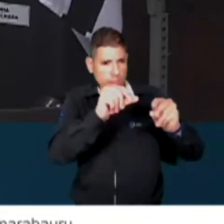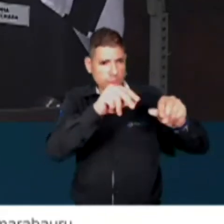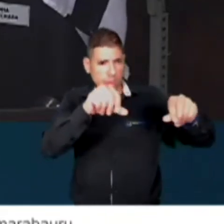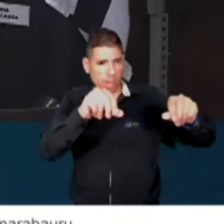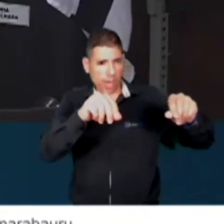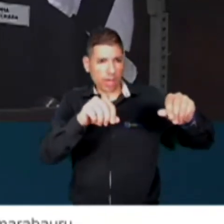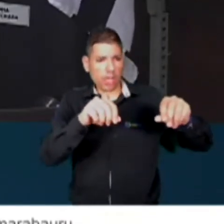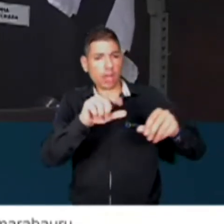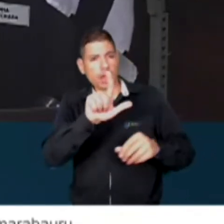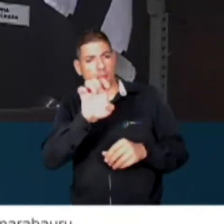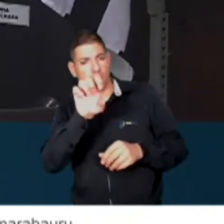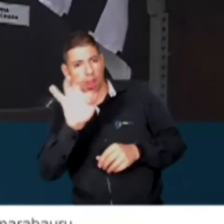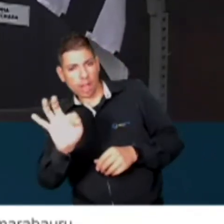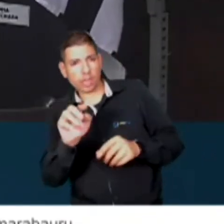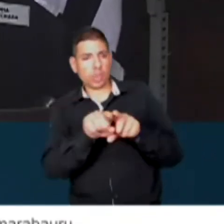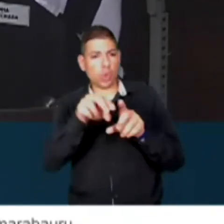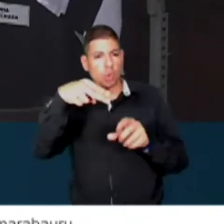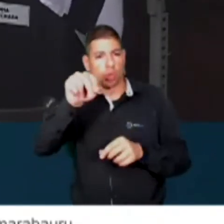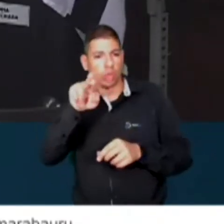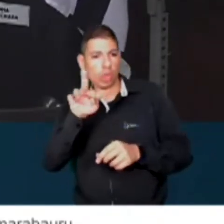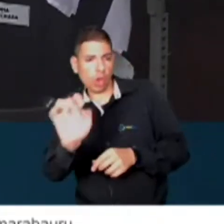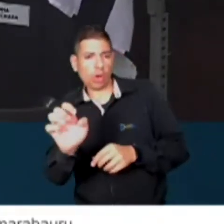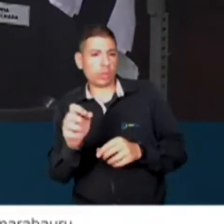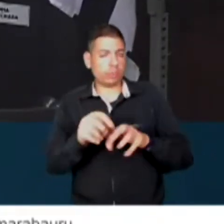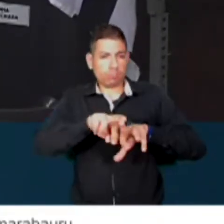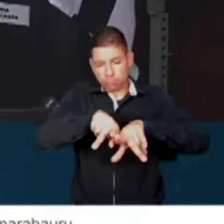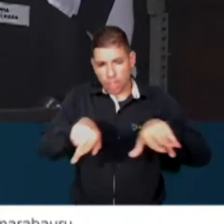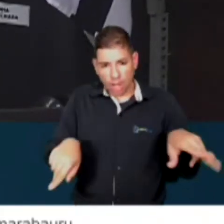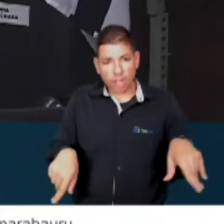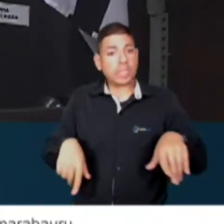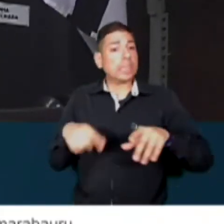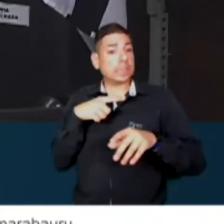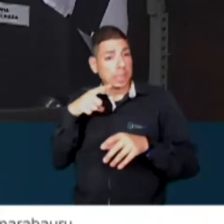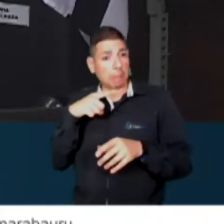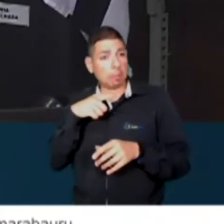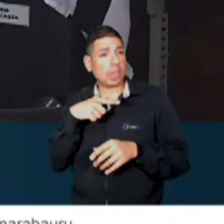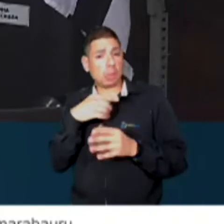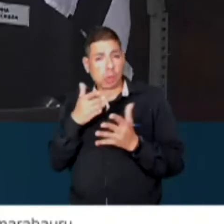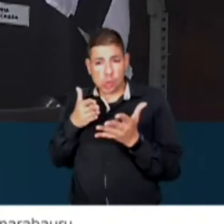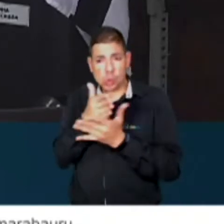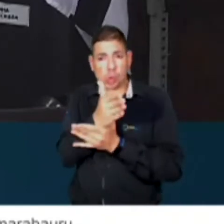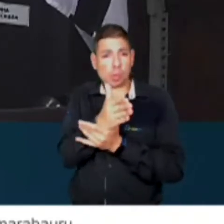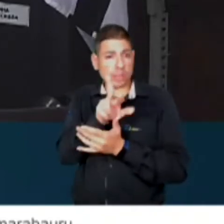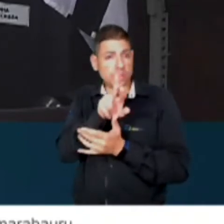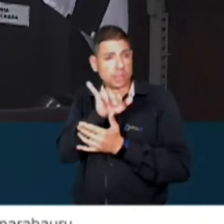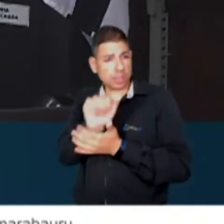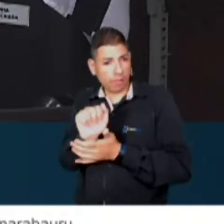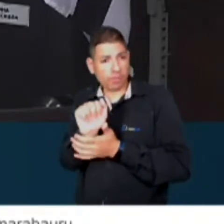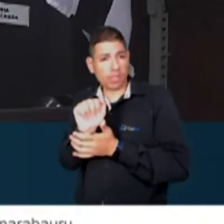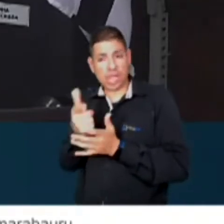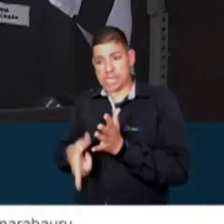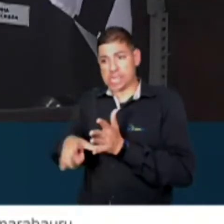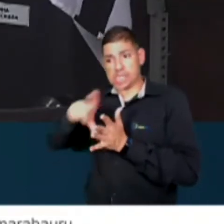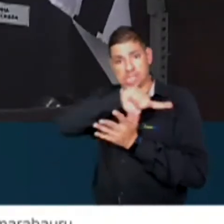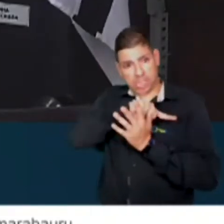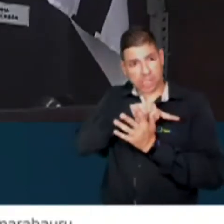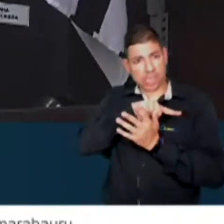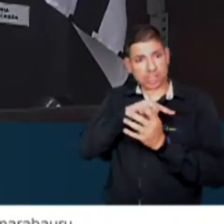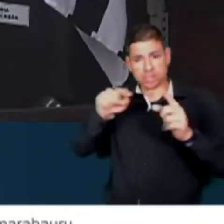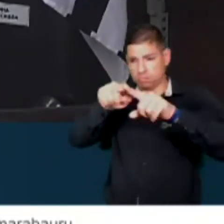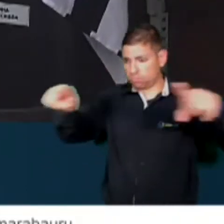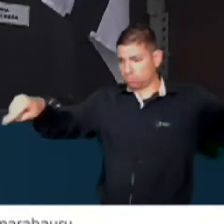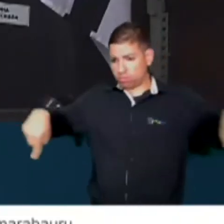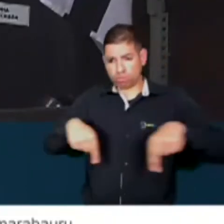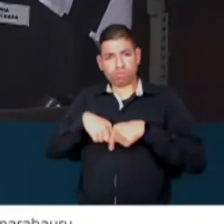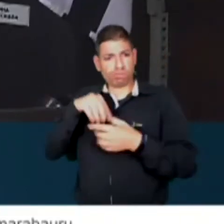eu entrei, tinha uma via que foi um dos meus maiores desafios que eu iniciei aqui nessa casa, e se for